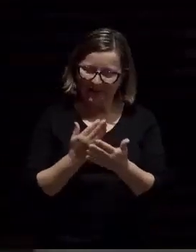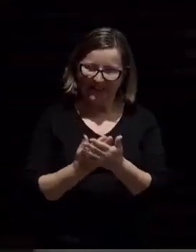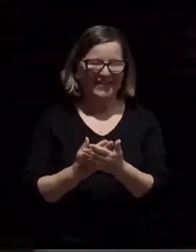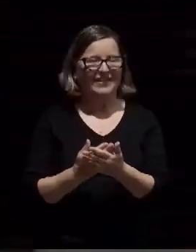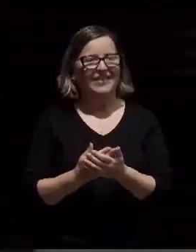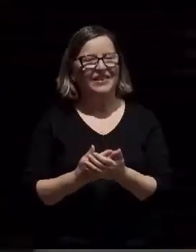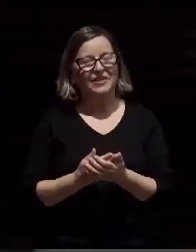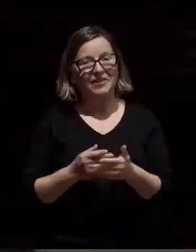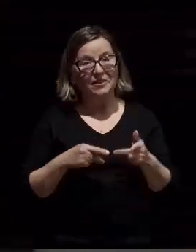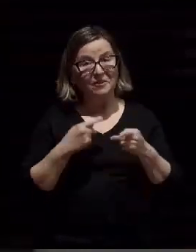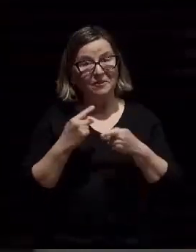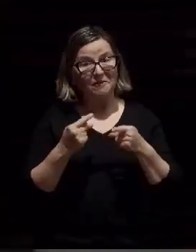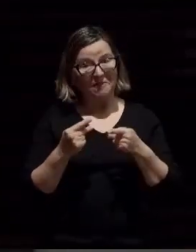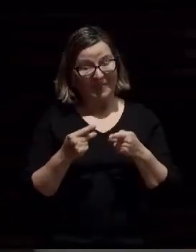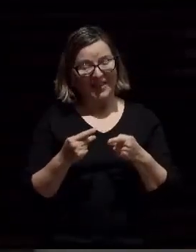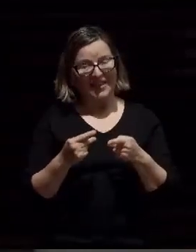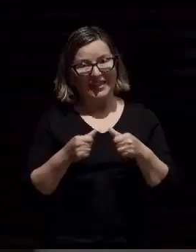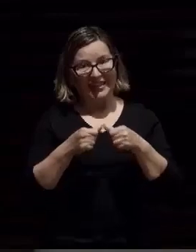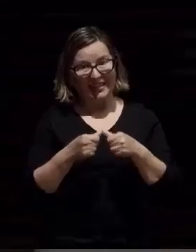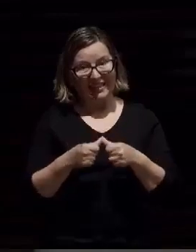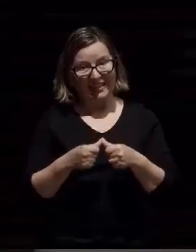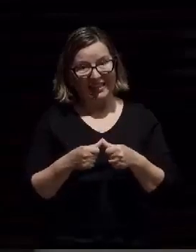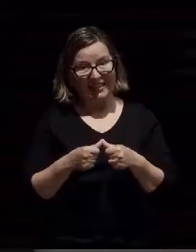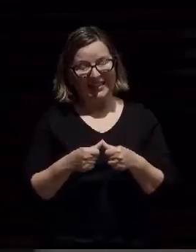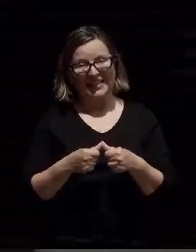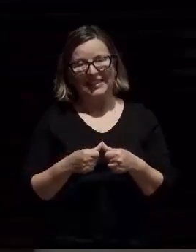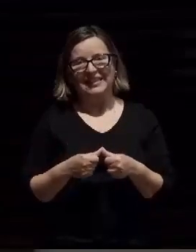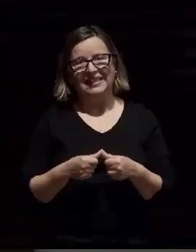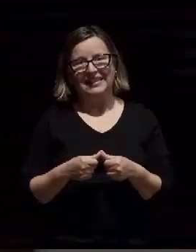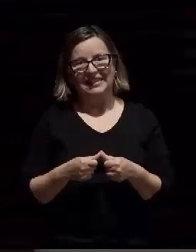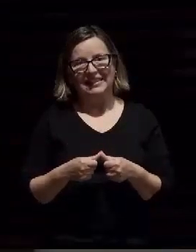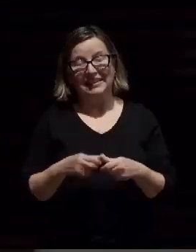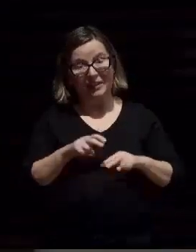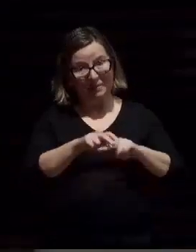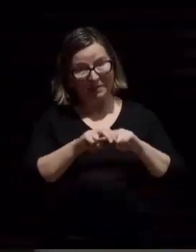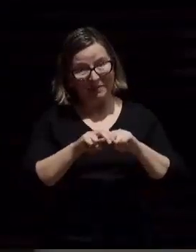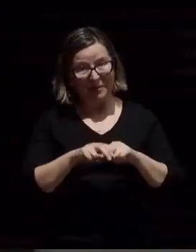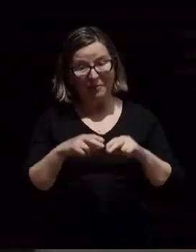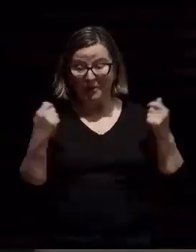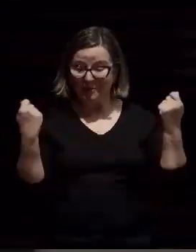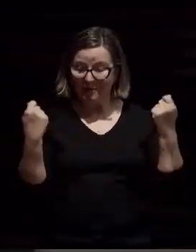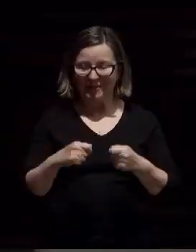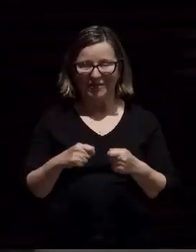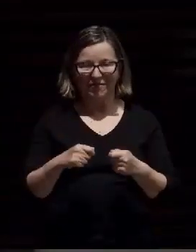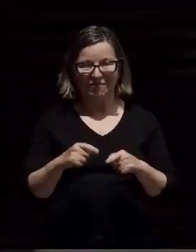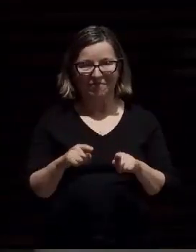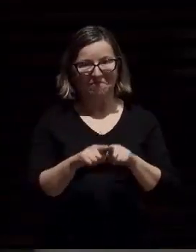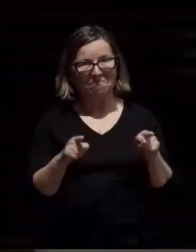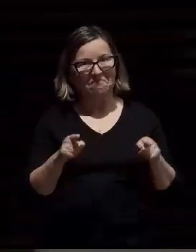trazem estas ideias possíveis, mas a gente não sabe.